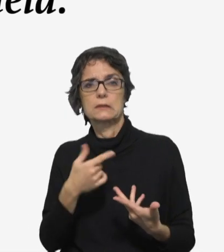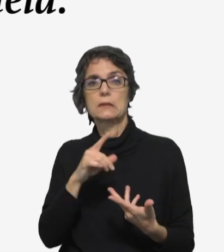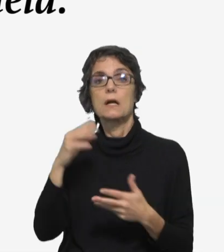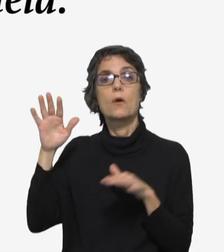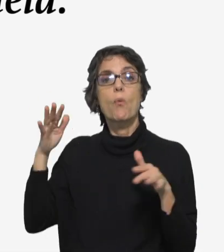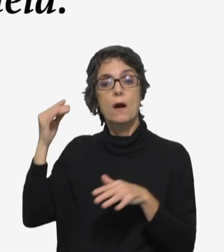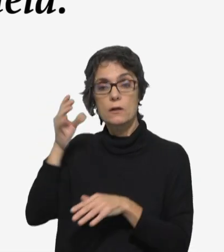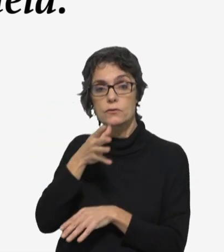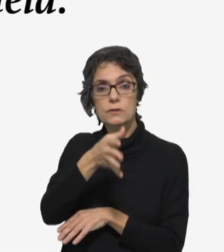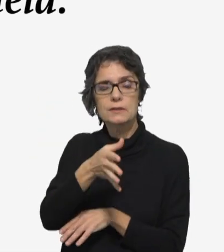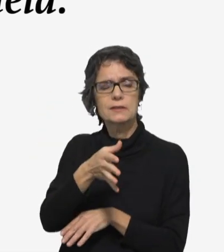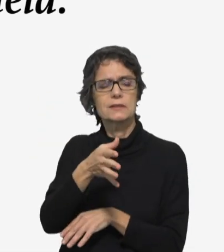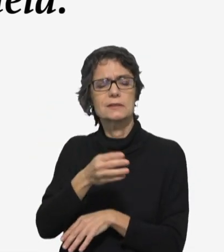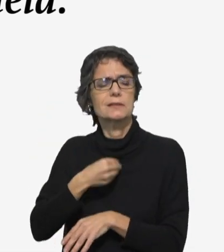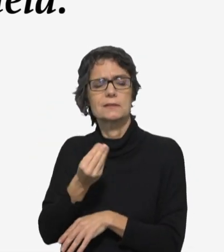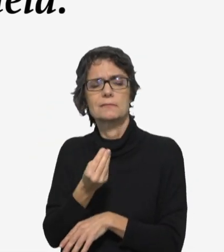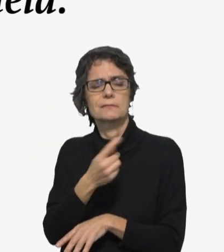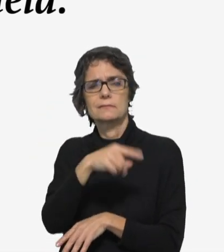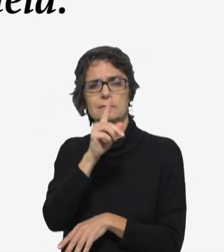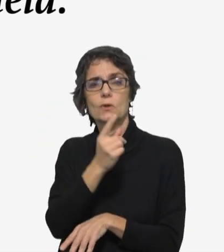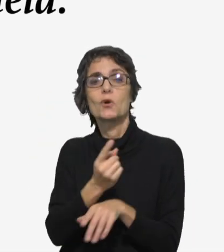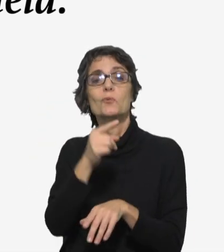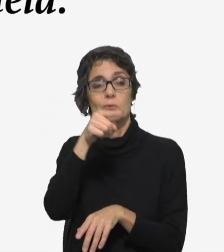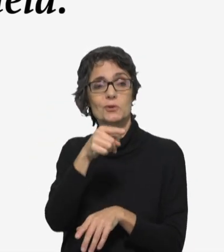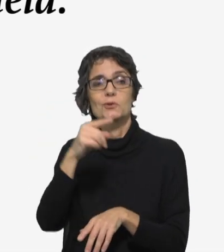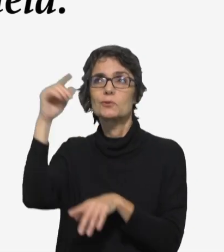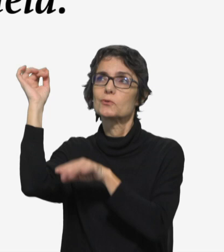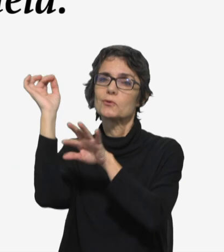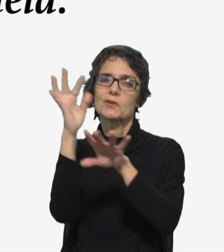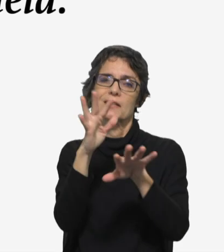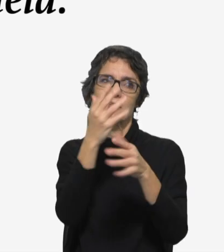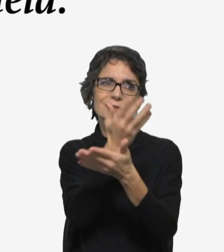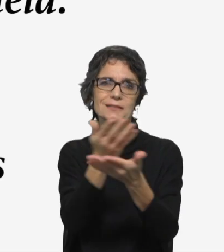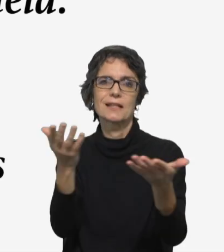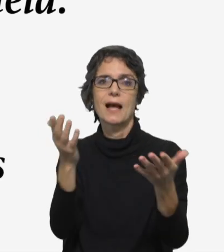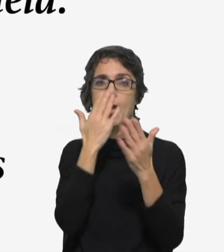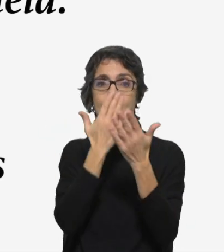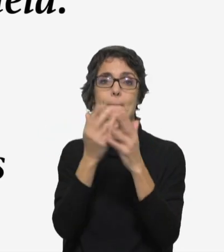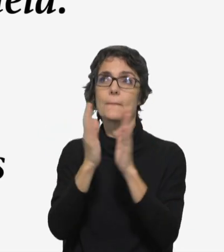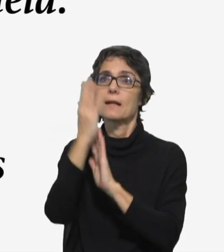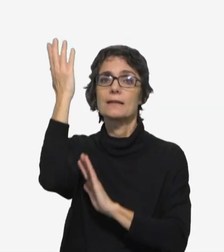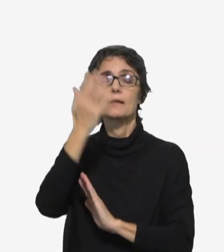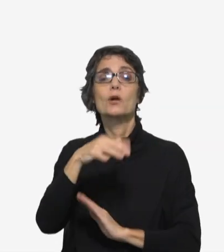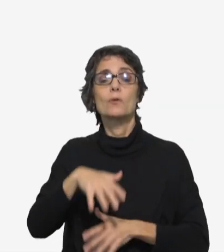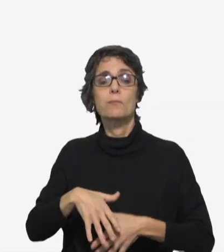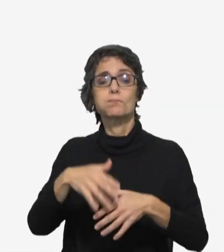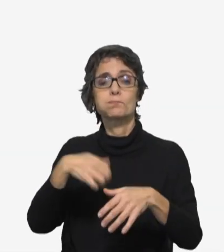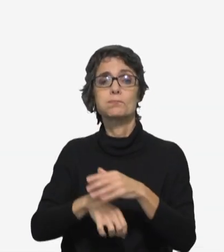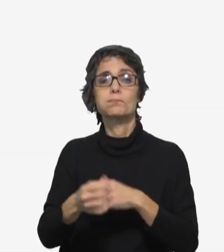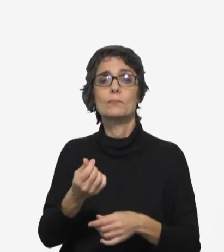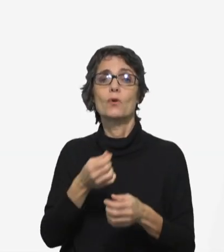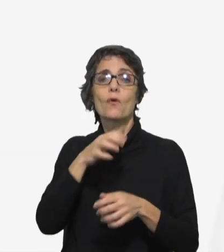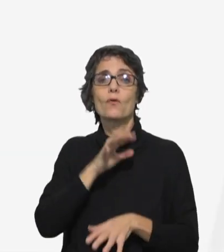o anjo: Não temas, Maria, porque encontraste graça diante de Deus. Conceberás e darás à luz um